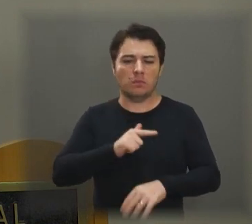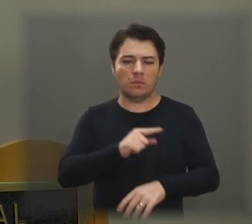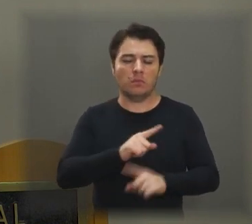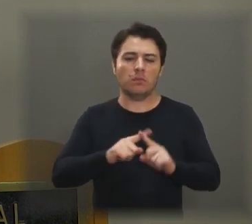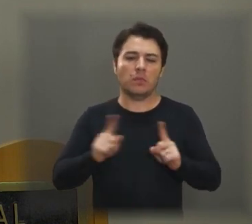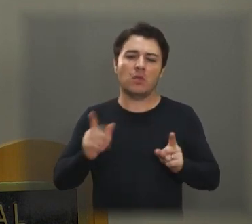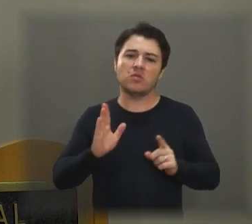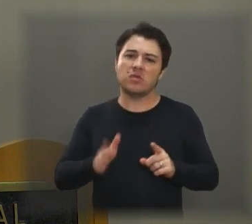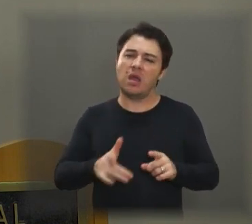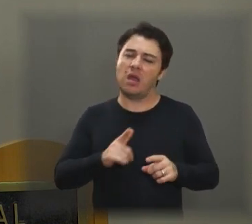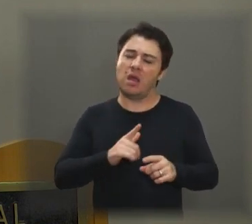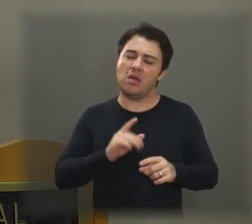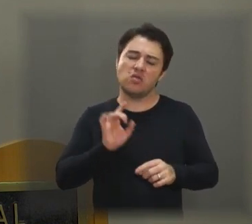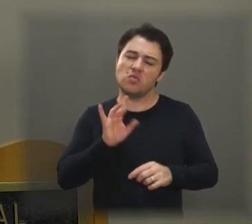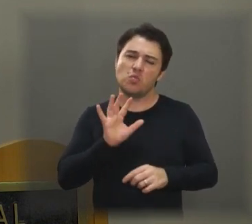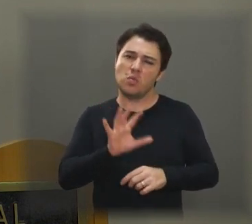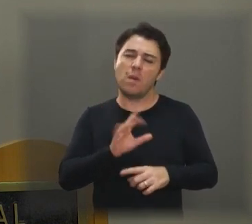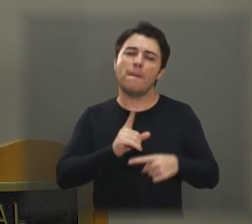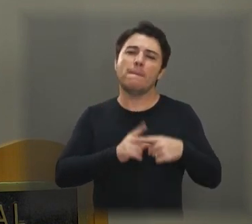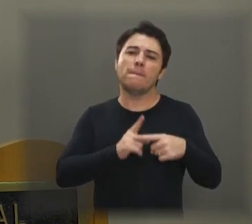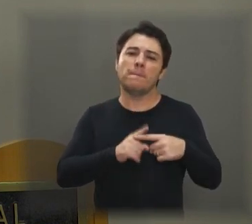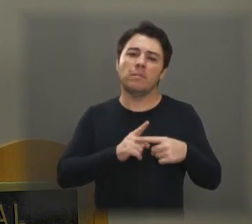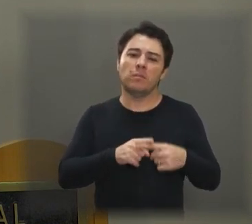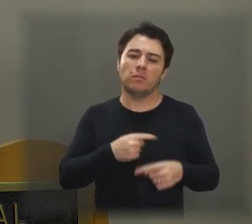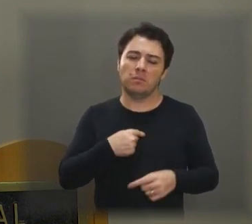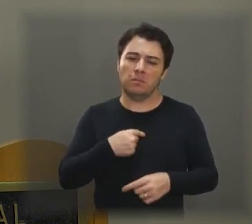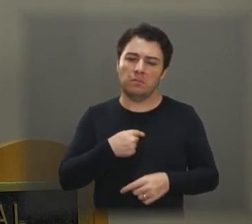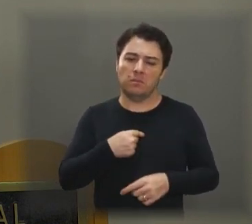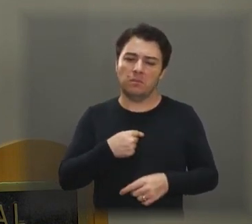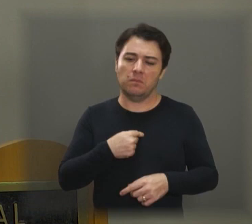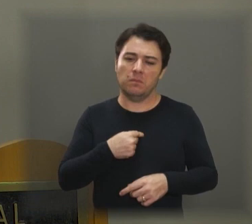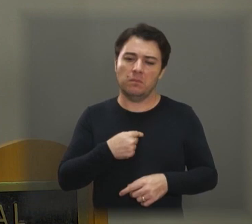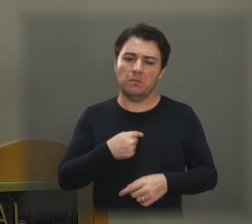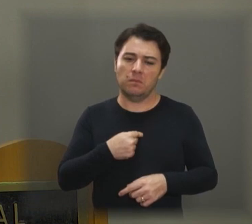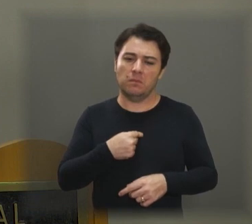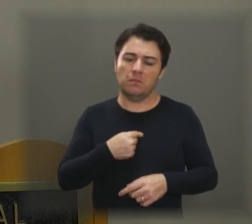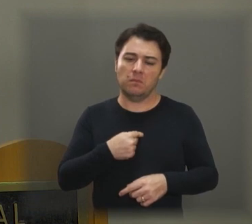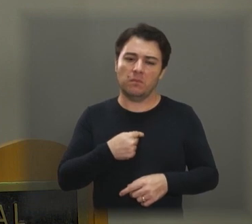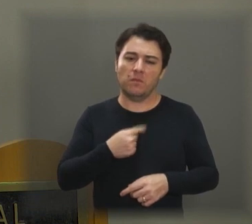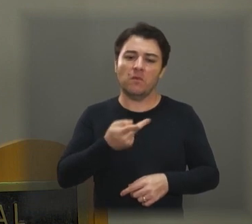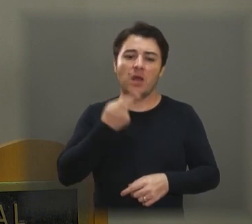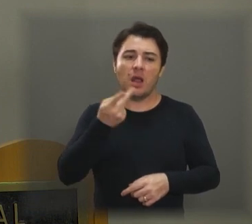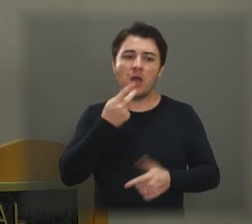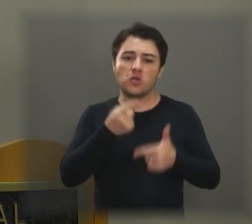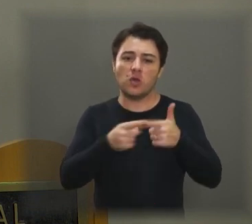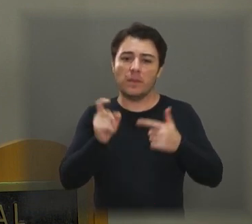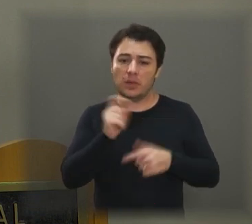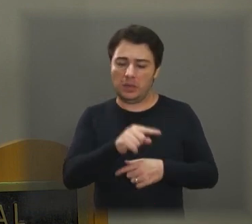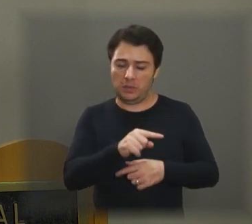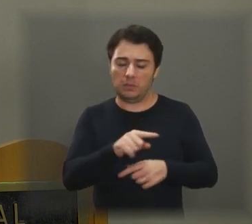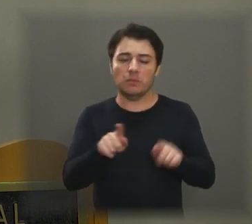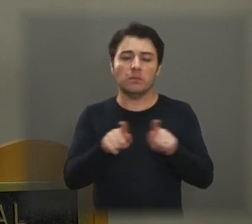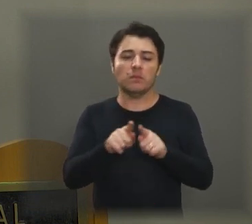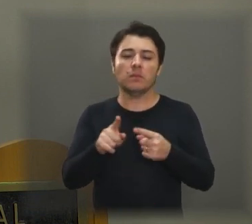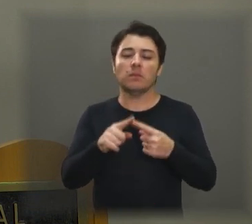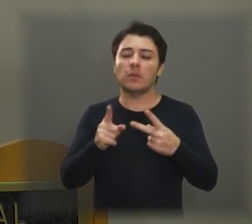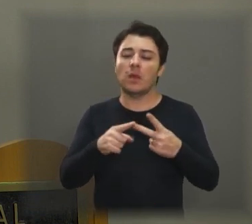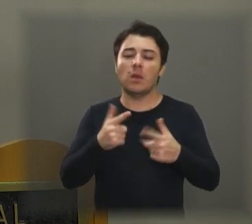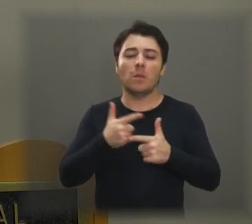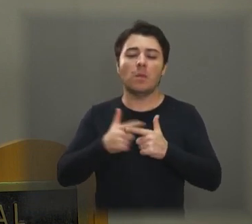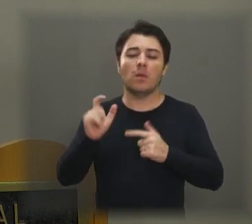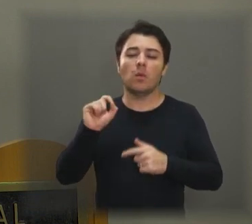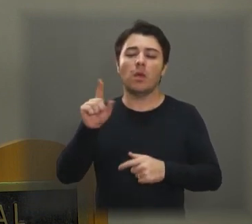esse trecho era normatizado então fica aí uma a colocação respeito disso outro problema